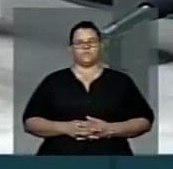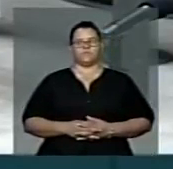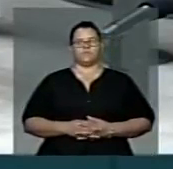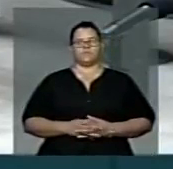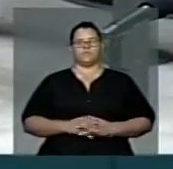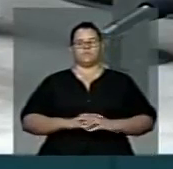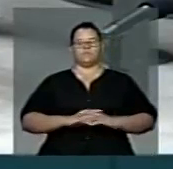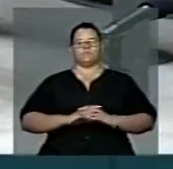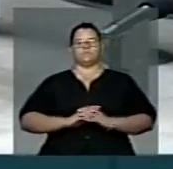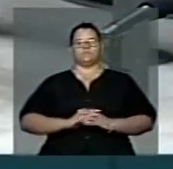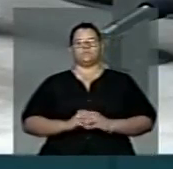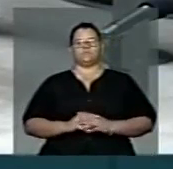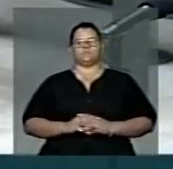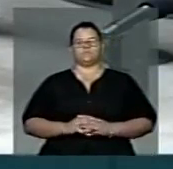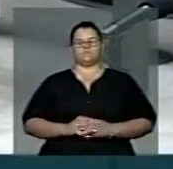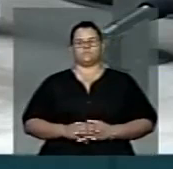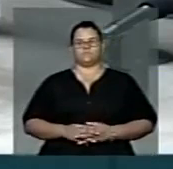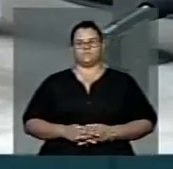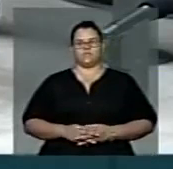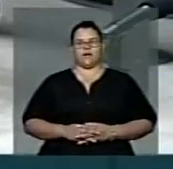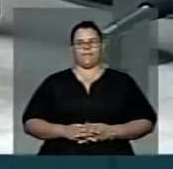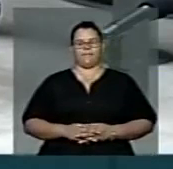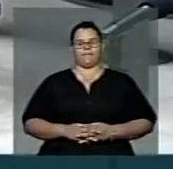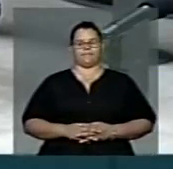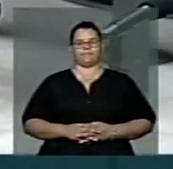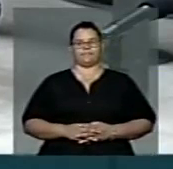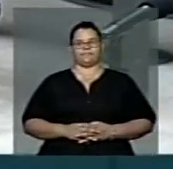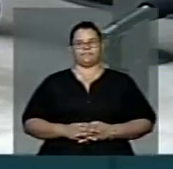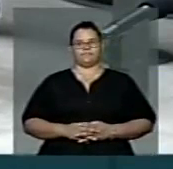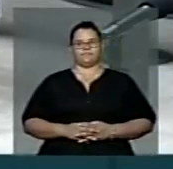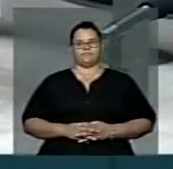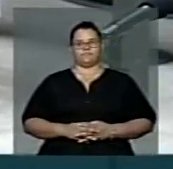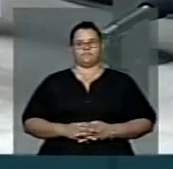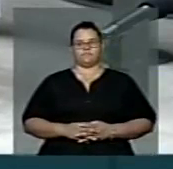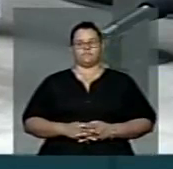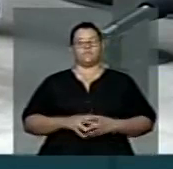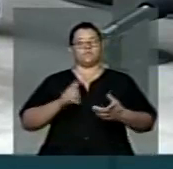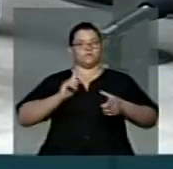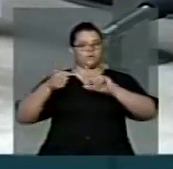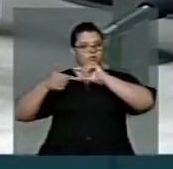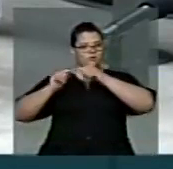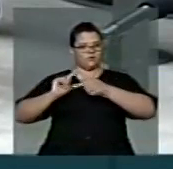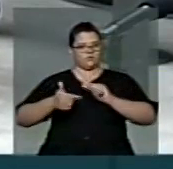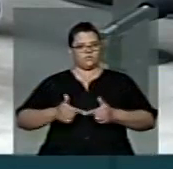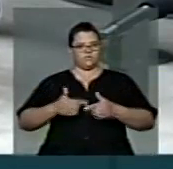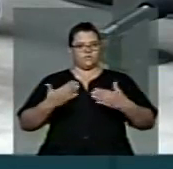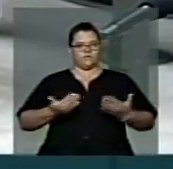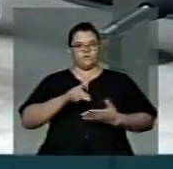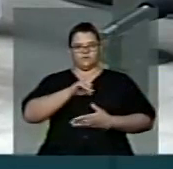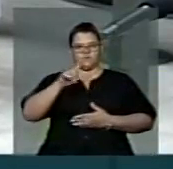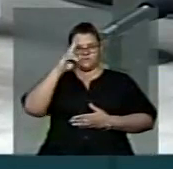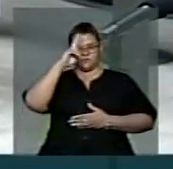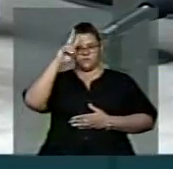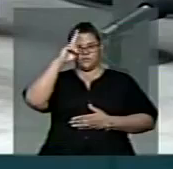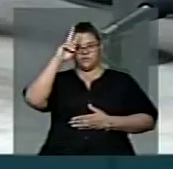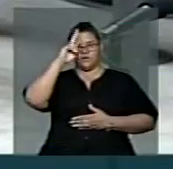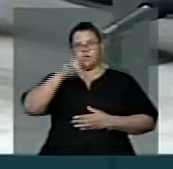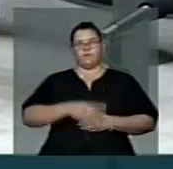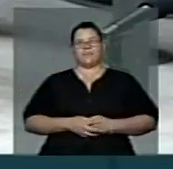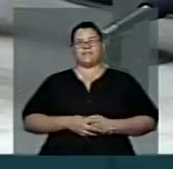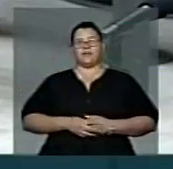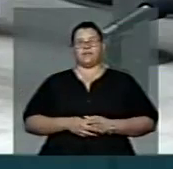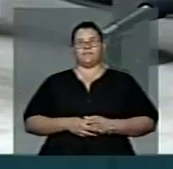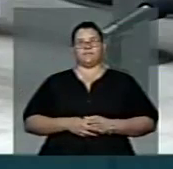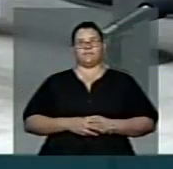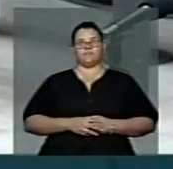espaço legislativo. E honra essa tradição, também lembrada pelo deputado Luiz Couto, né,